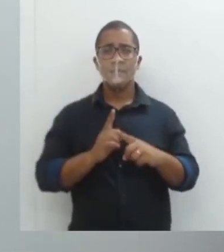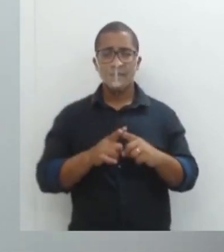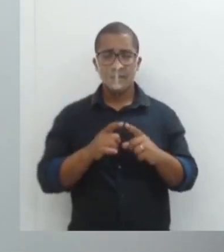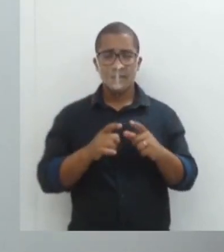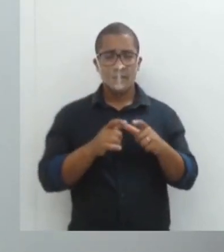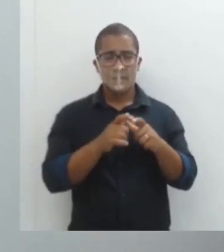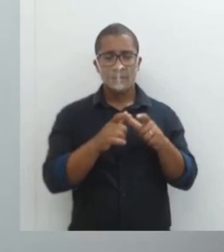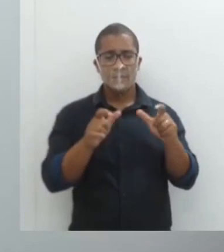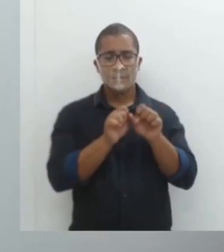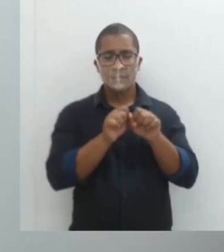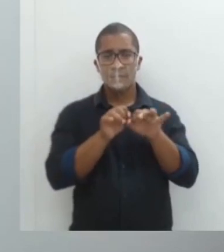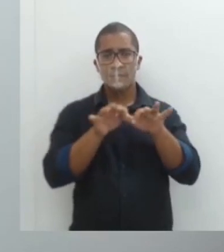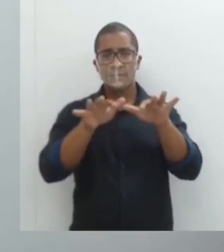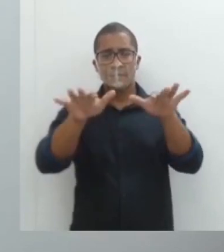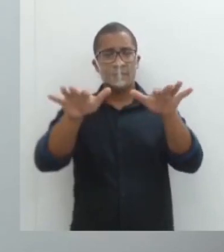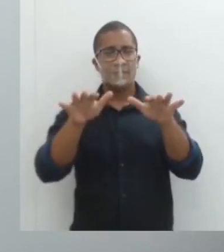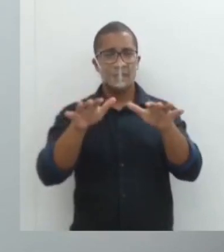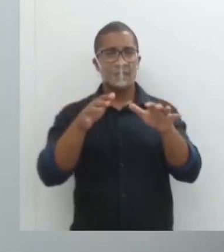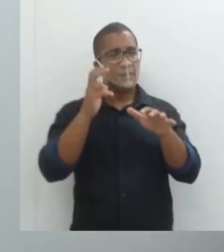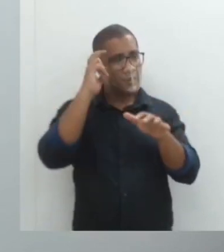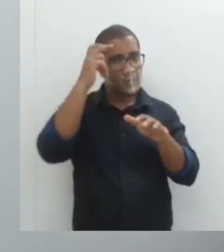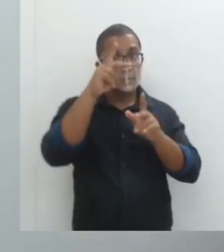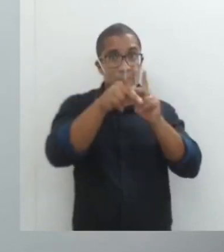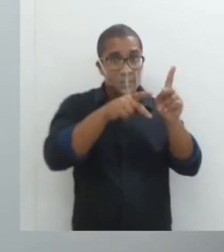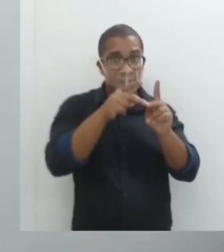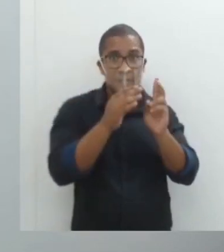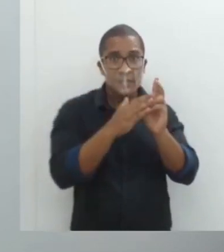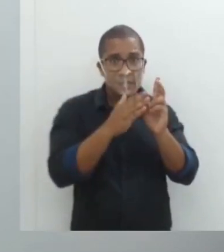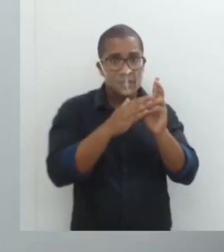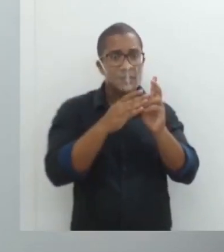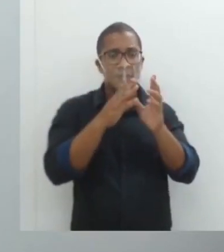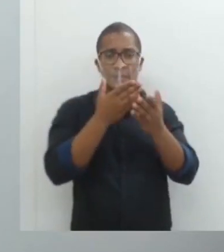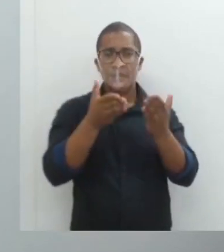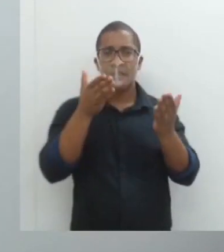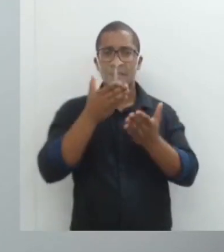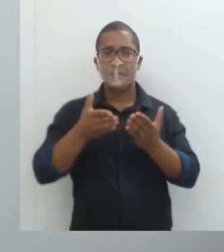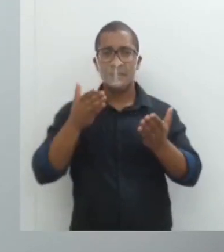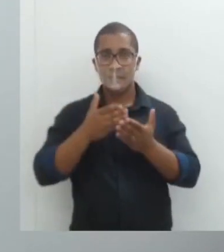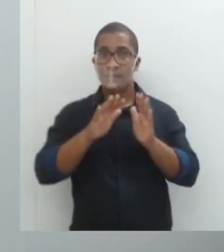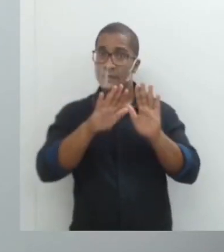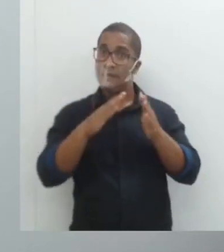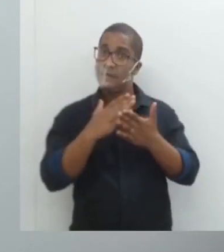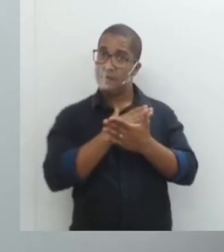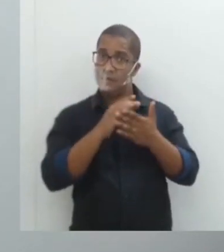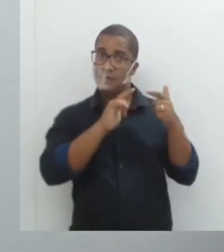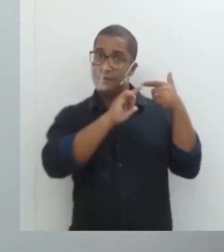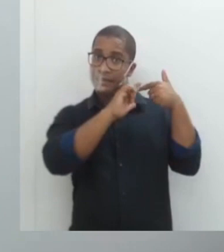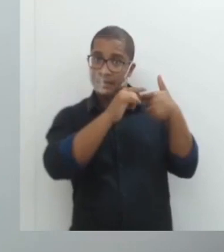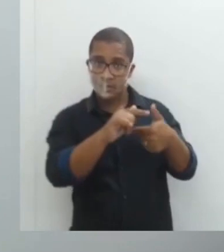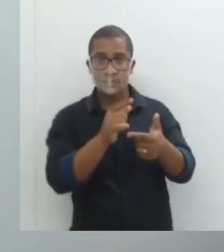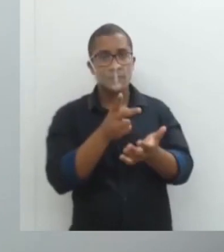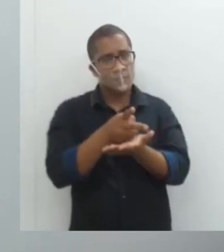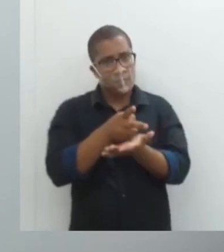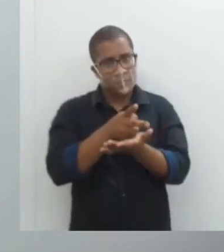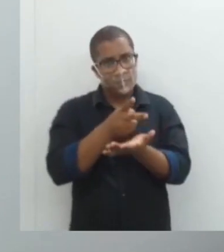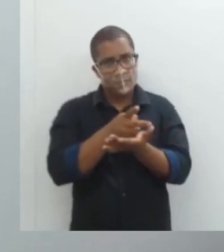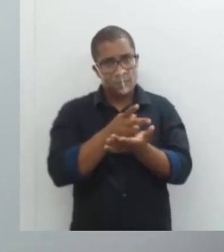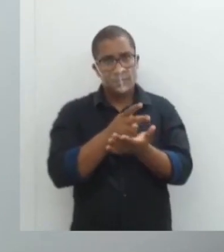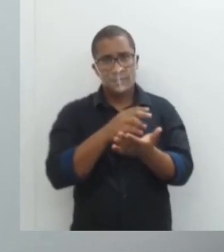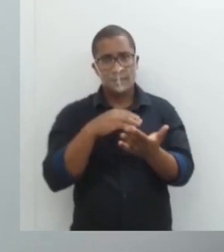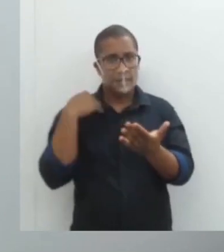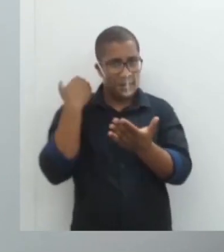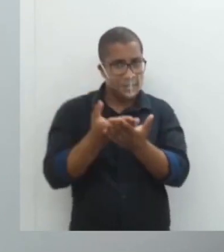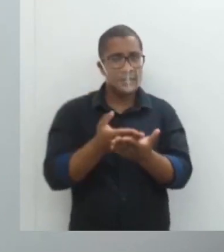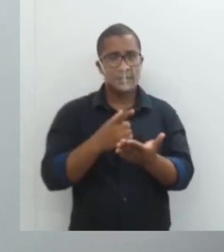dizimando praticamente a cultura do povo indígena. Mas ele ainda mantém algumas tradições nos dias de hoje e,